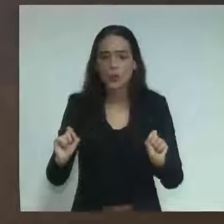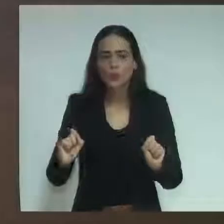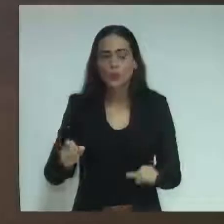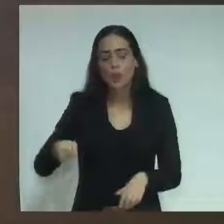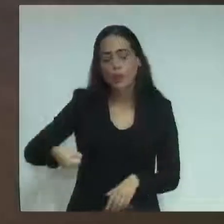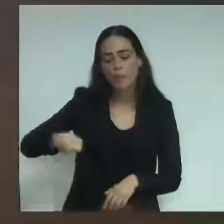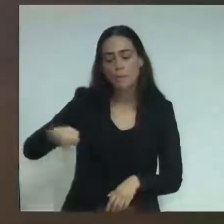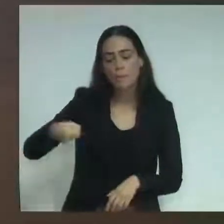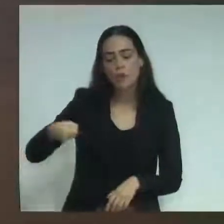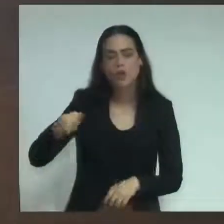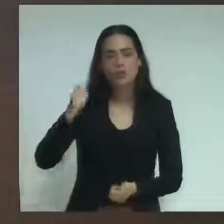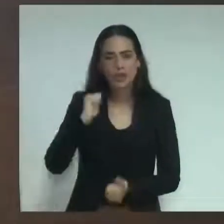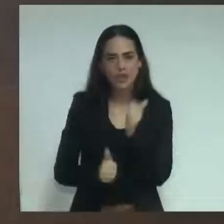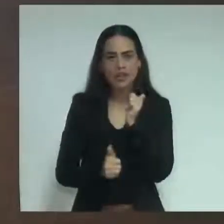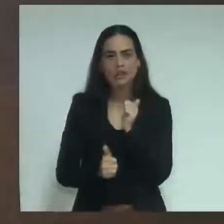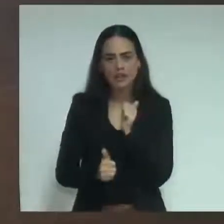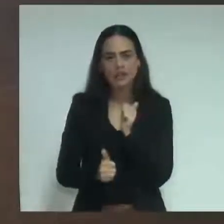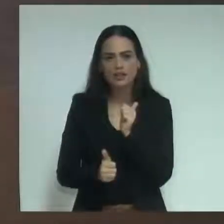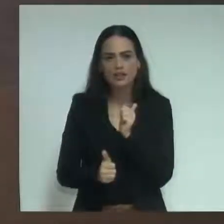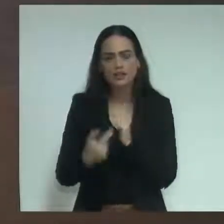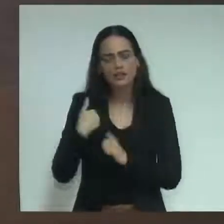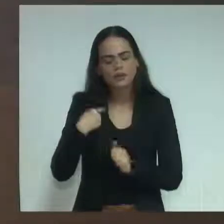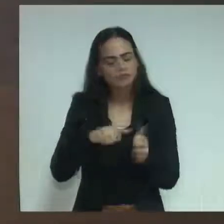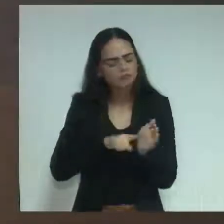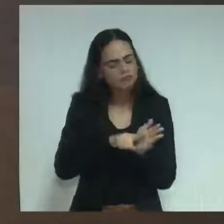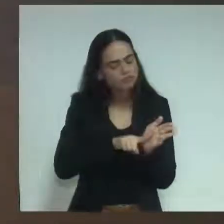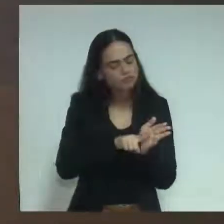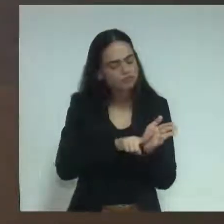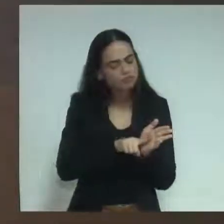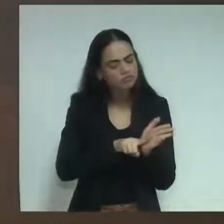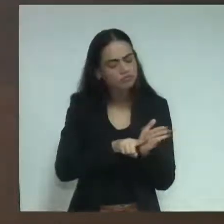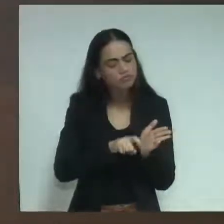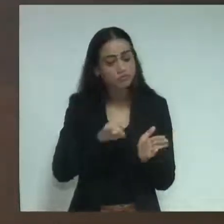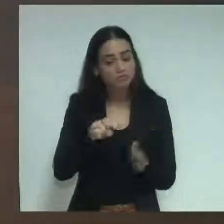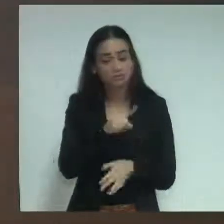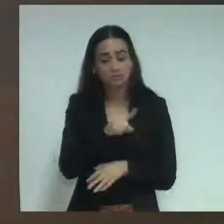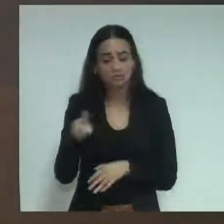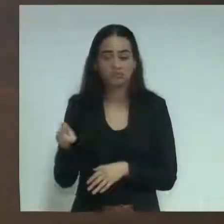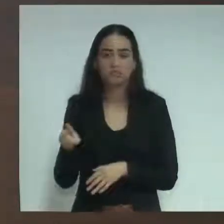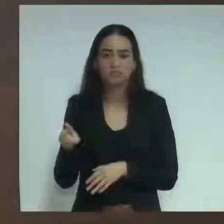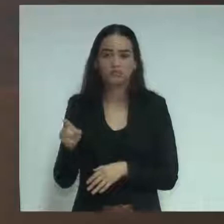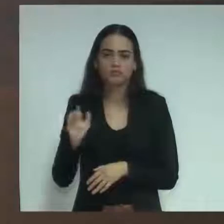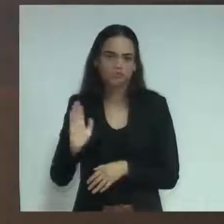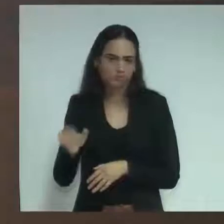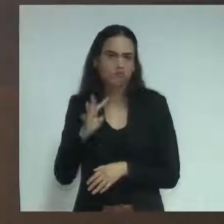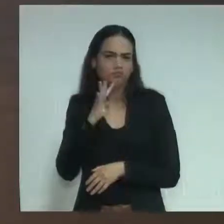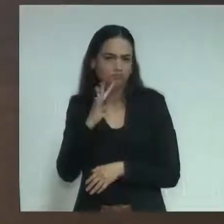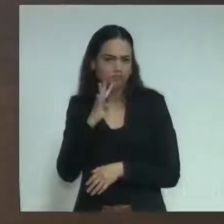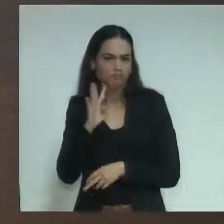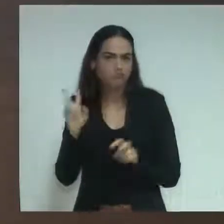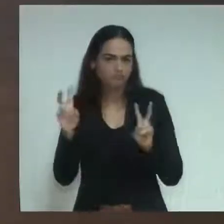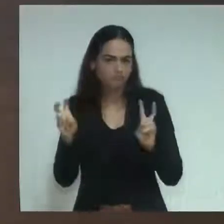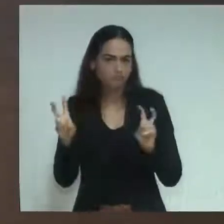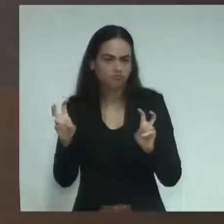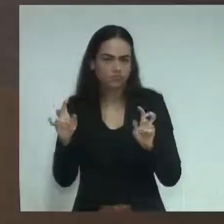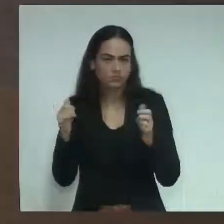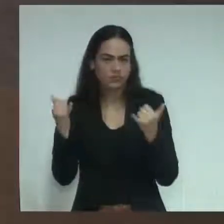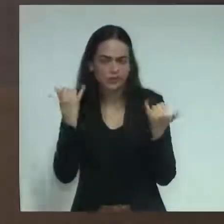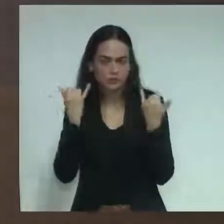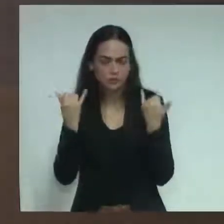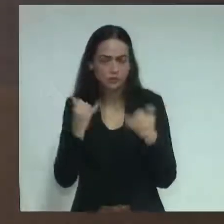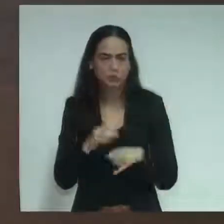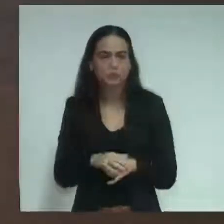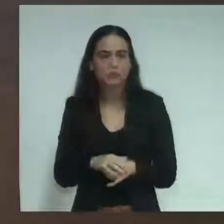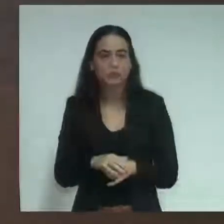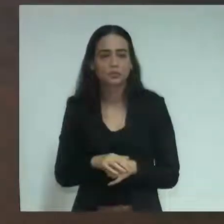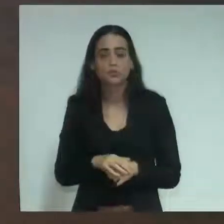atleta. E na minha pesquisa, talvez vocês já tenham buscado essa informação, o próprio